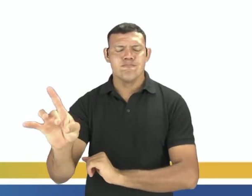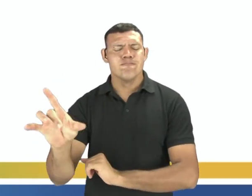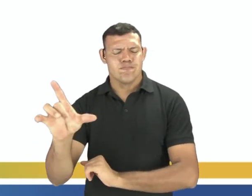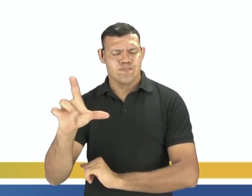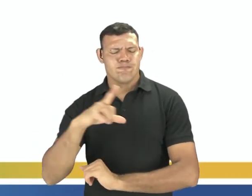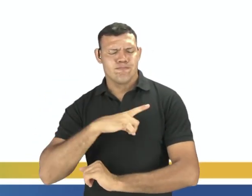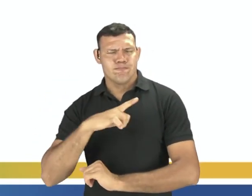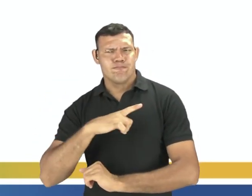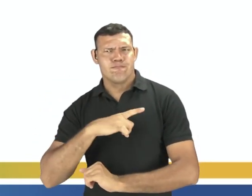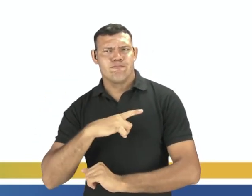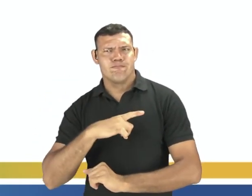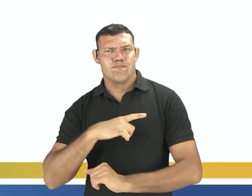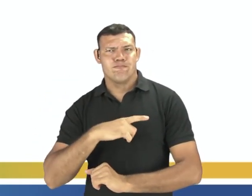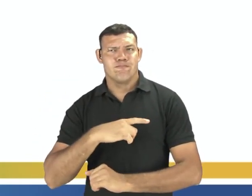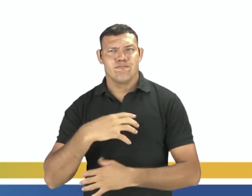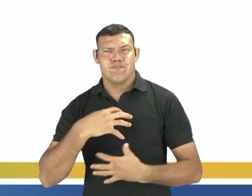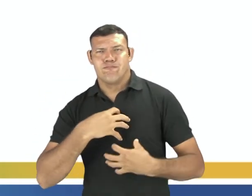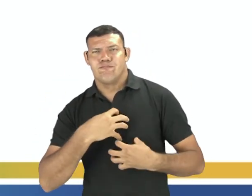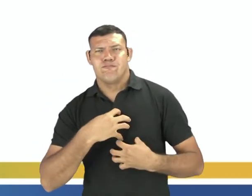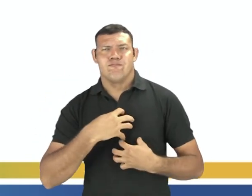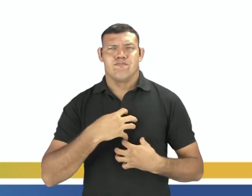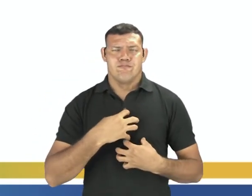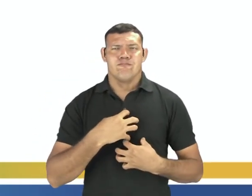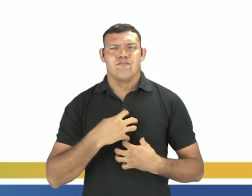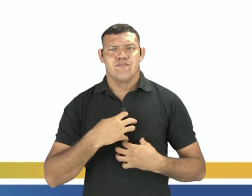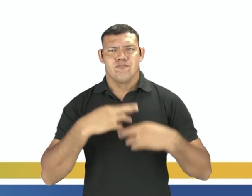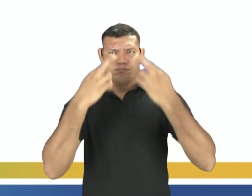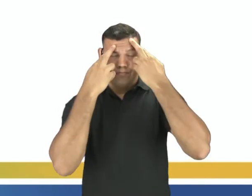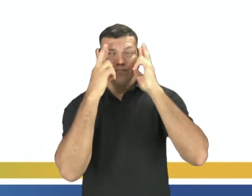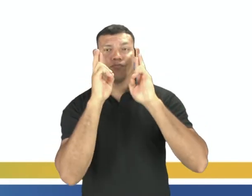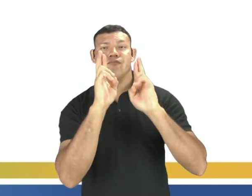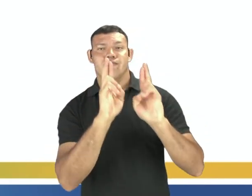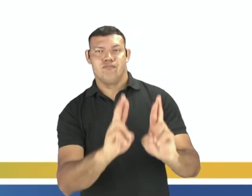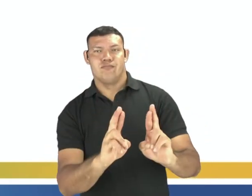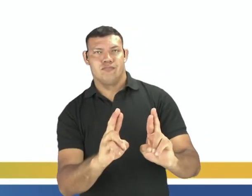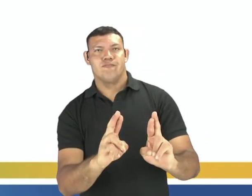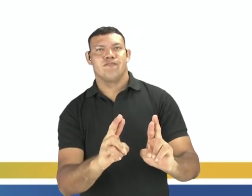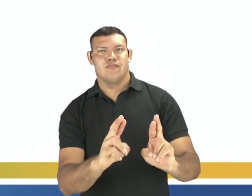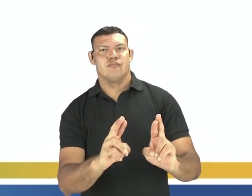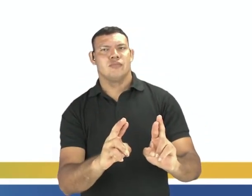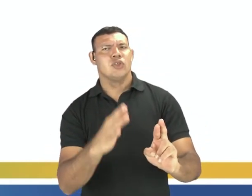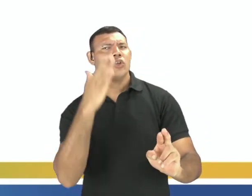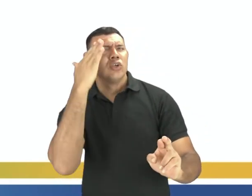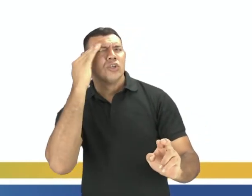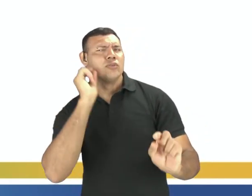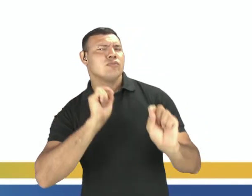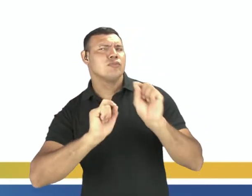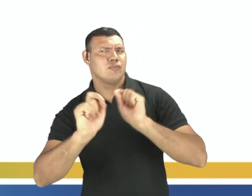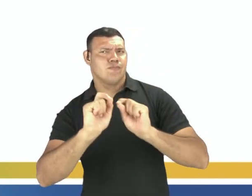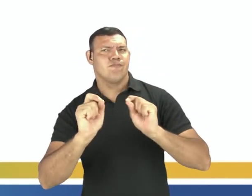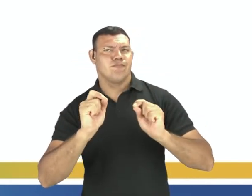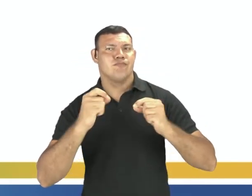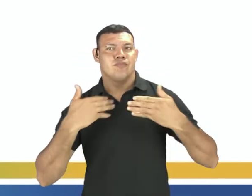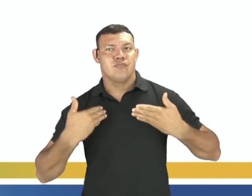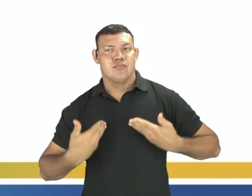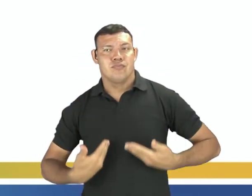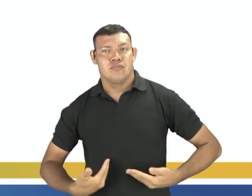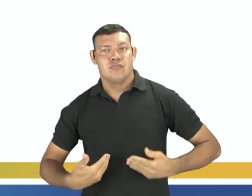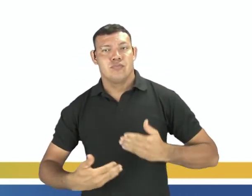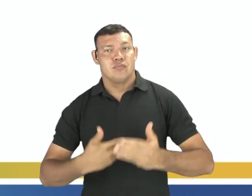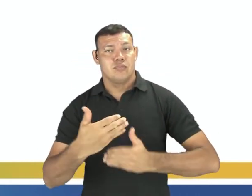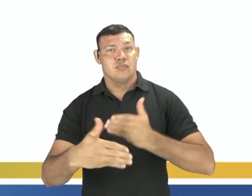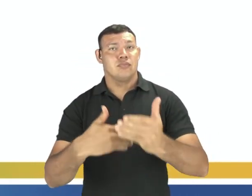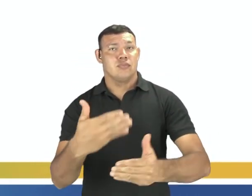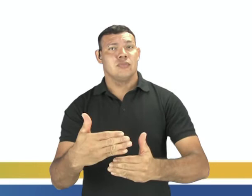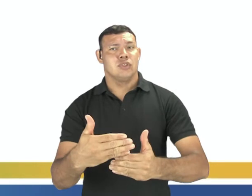o seu próprio ritmo, o qual deve ser respeitado. Contudo, sabemos que a puberdade ela começa